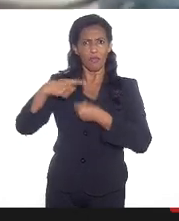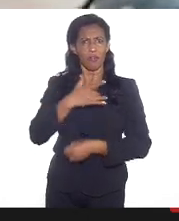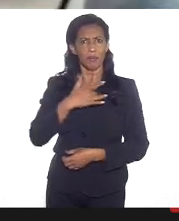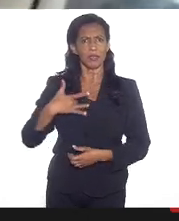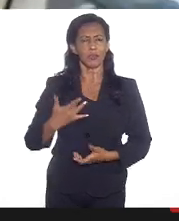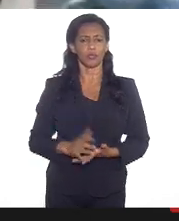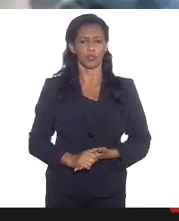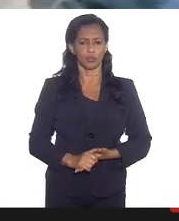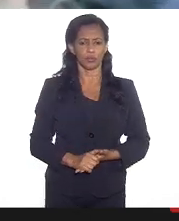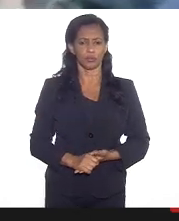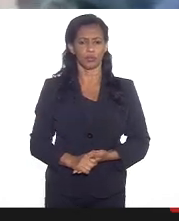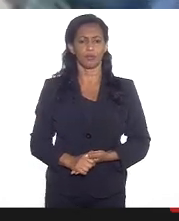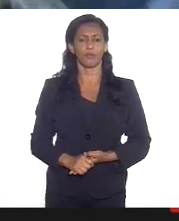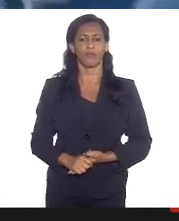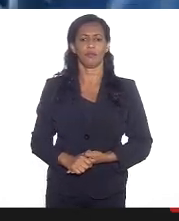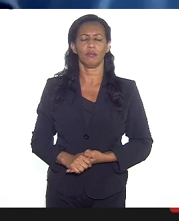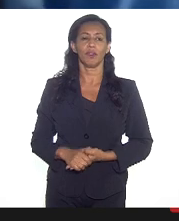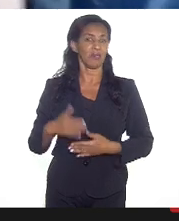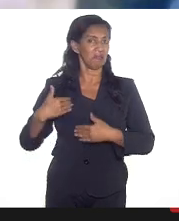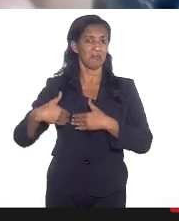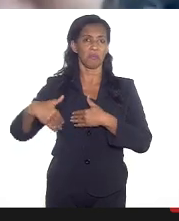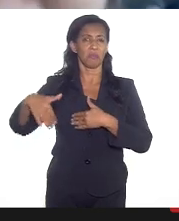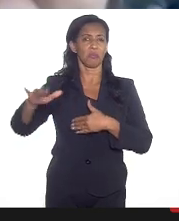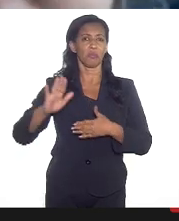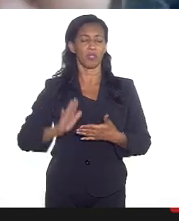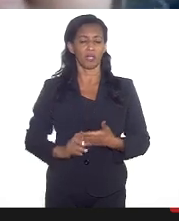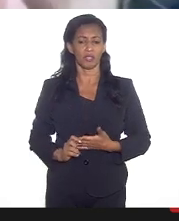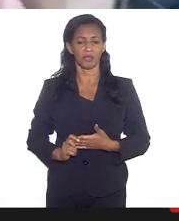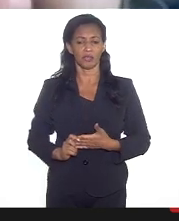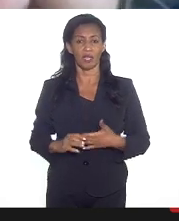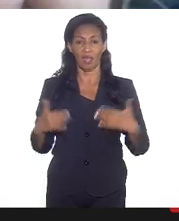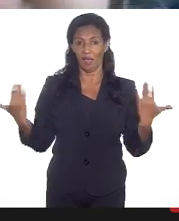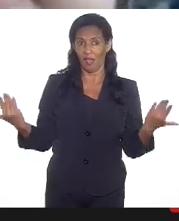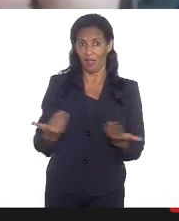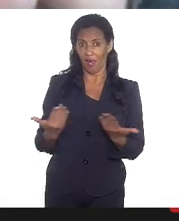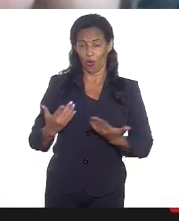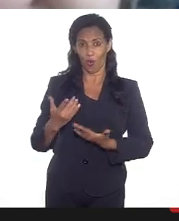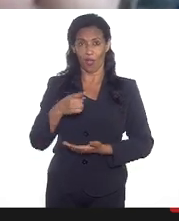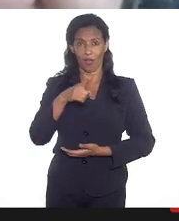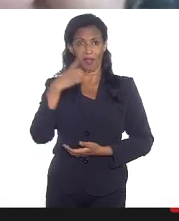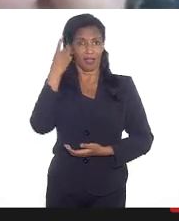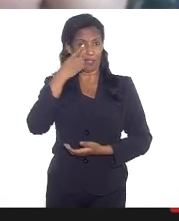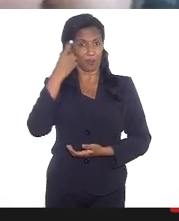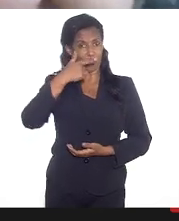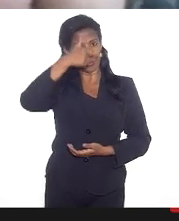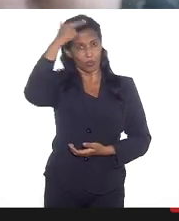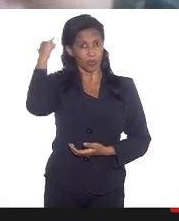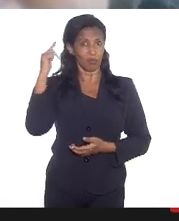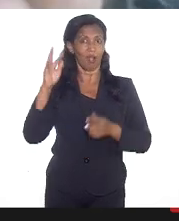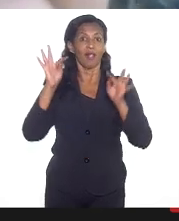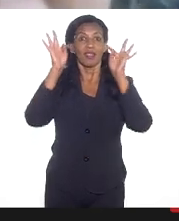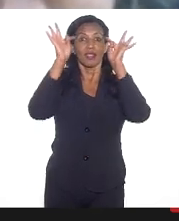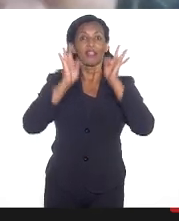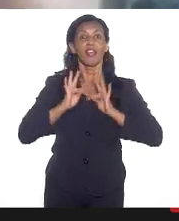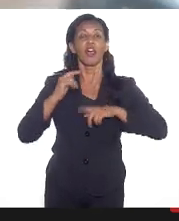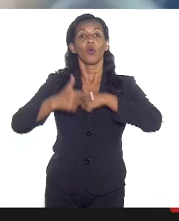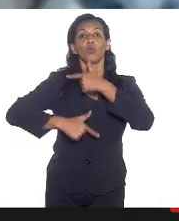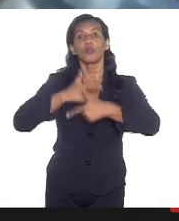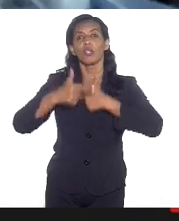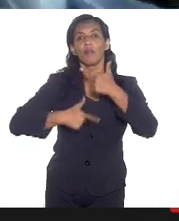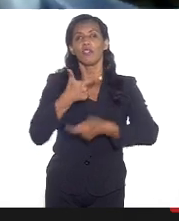saúde. E por aí, por exemplo, agora o deputado Luiz Paulo é testemunha de um trabalho de 20